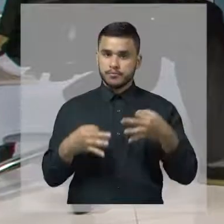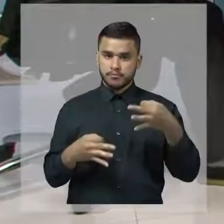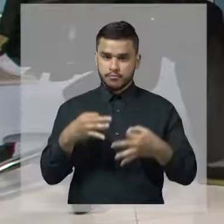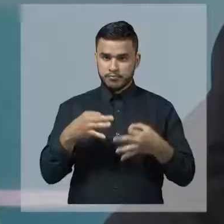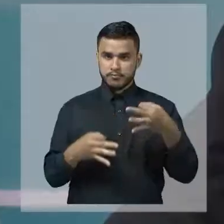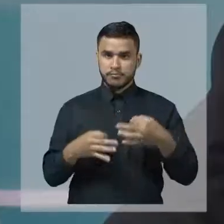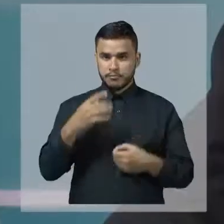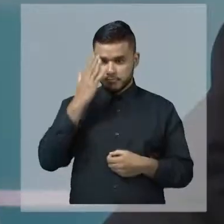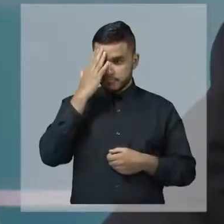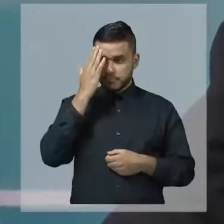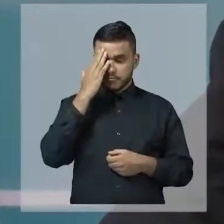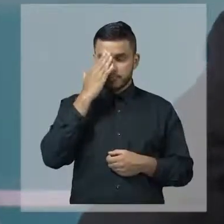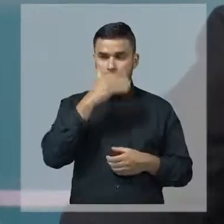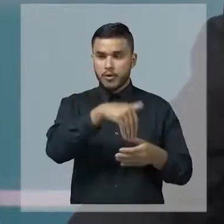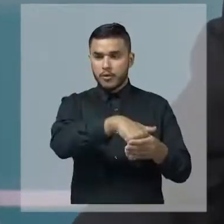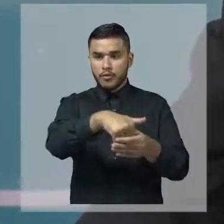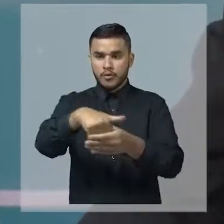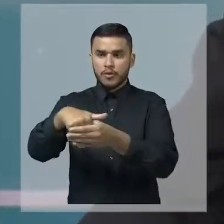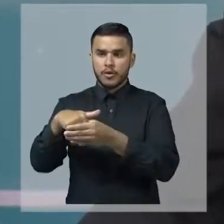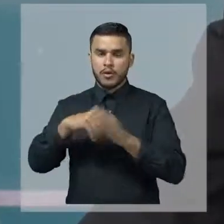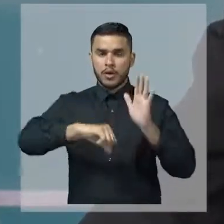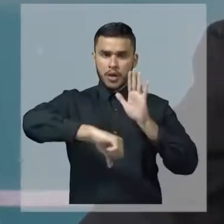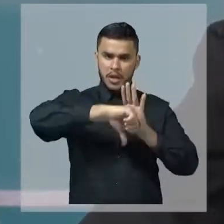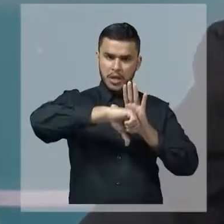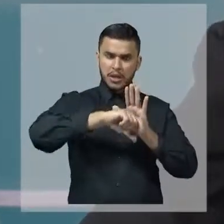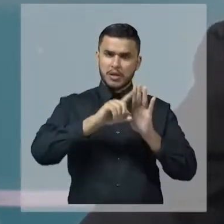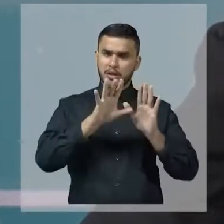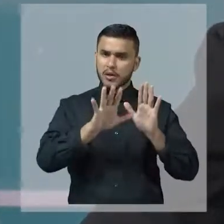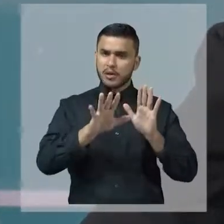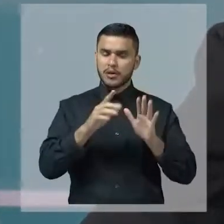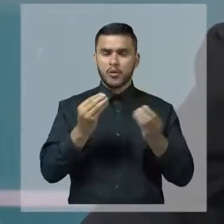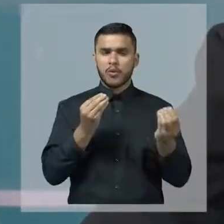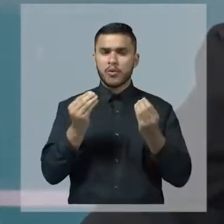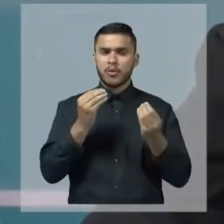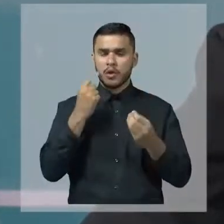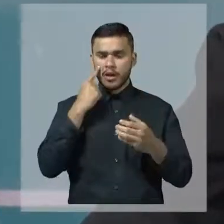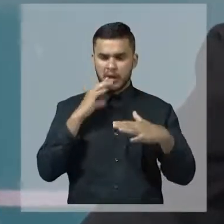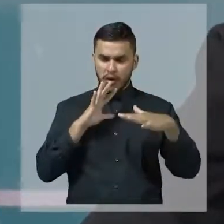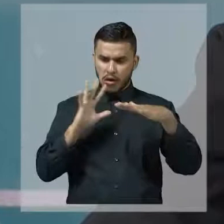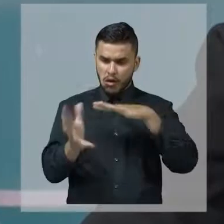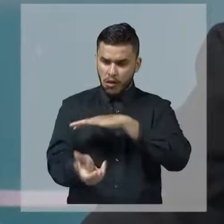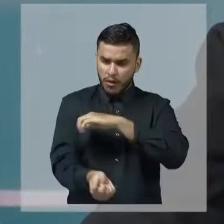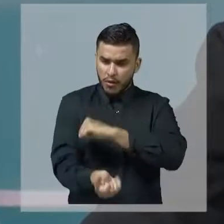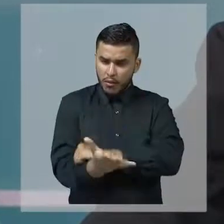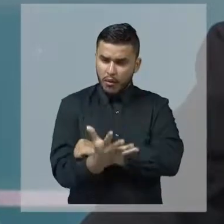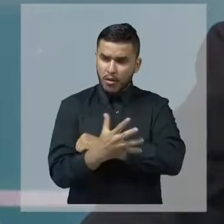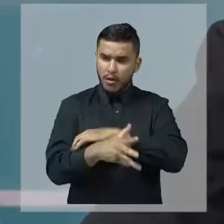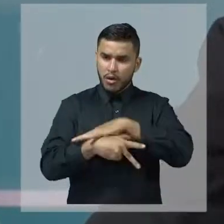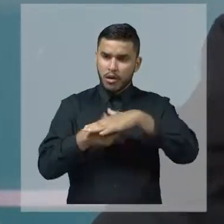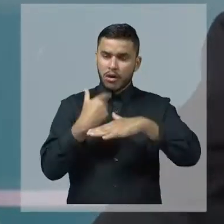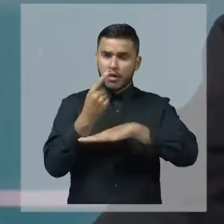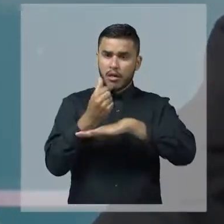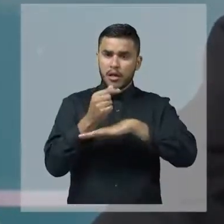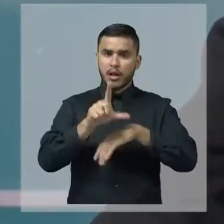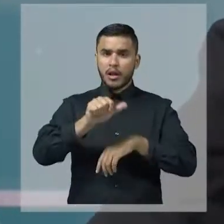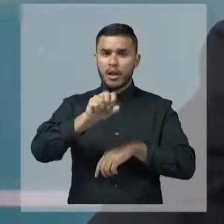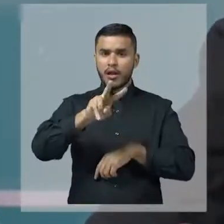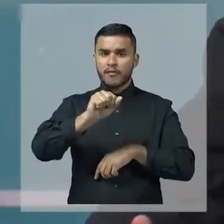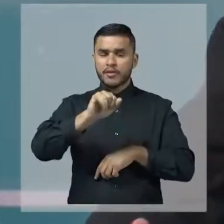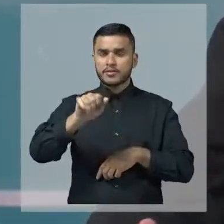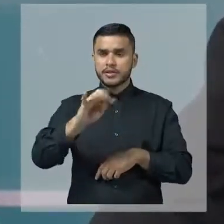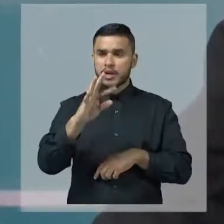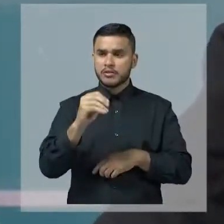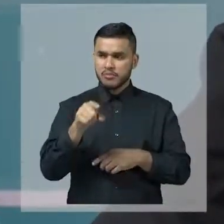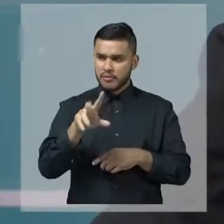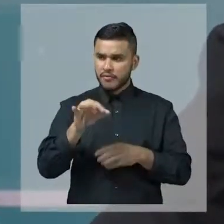chamados crimes eleitorais. O senhor acha que fere a Lava Jato, como se quer fazer entender? Meu caro Arnaldo,